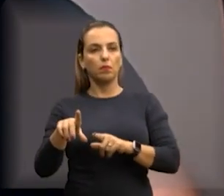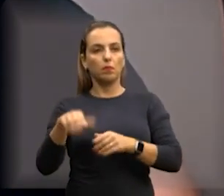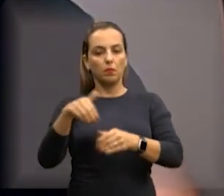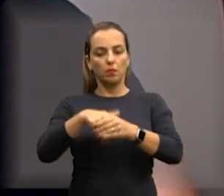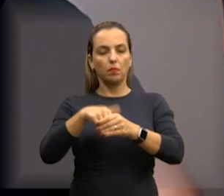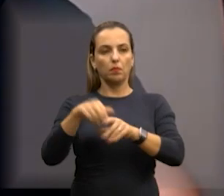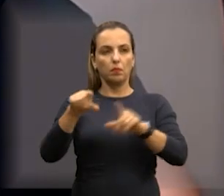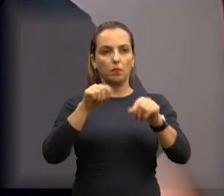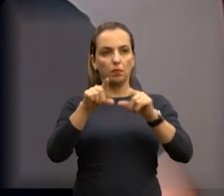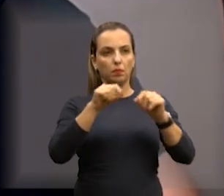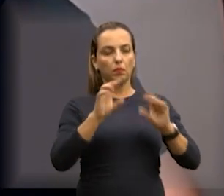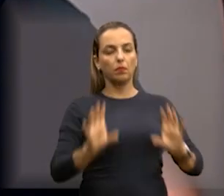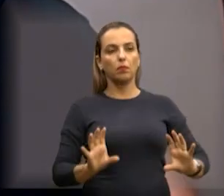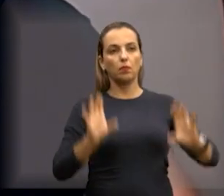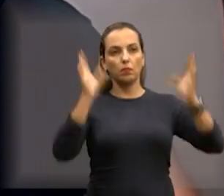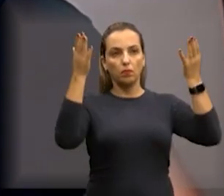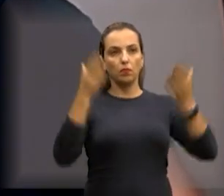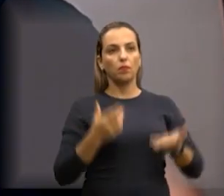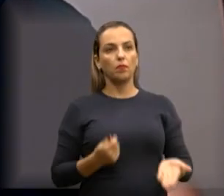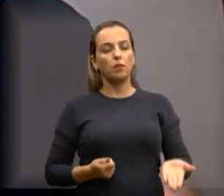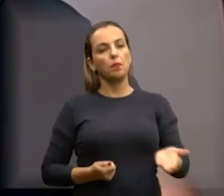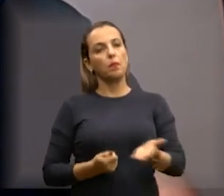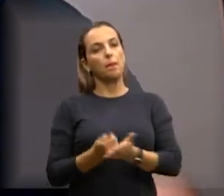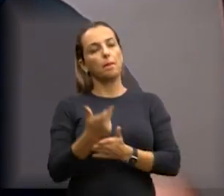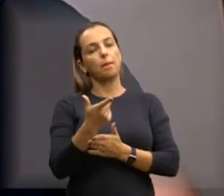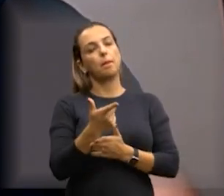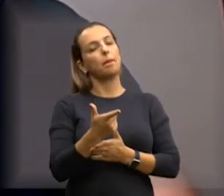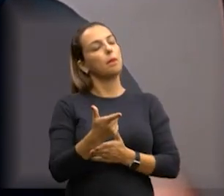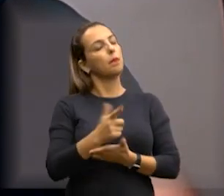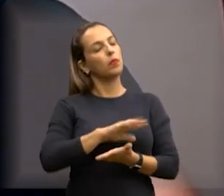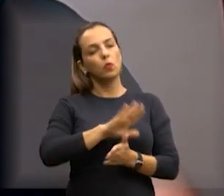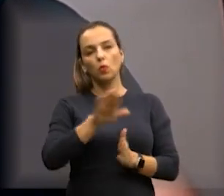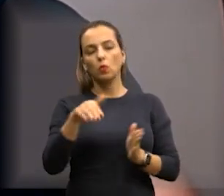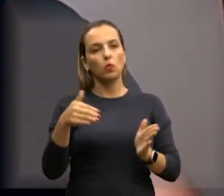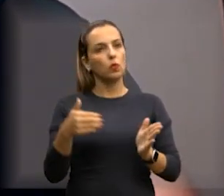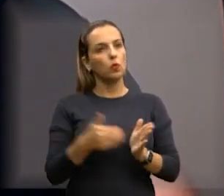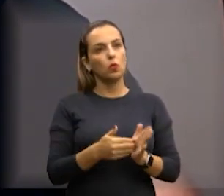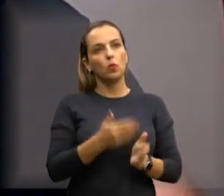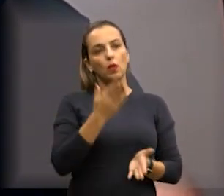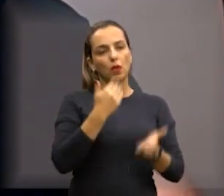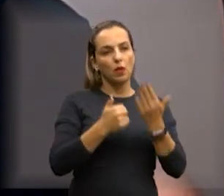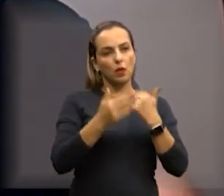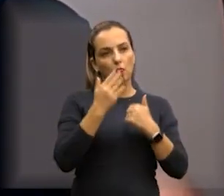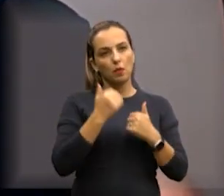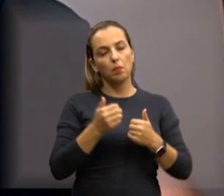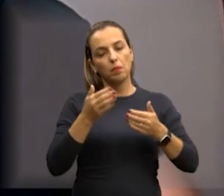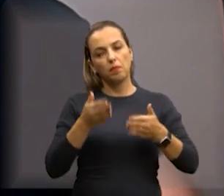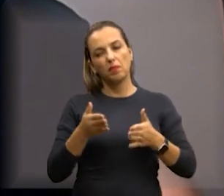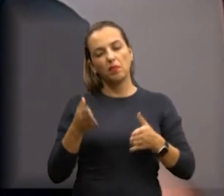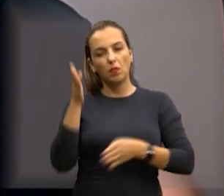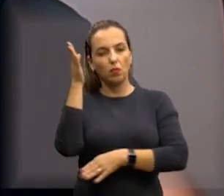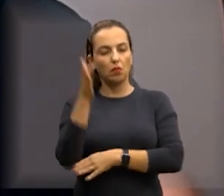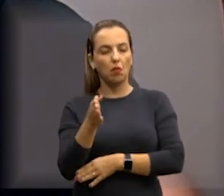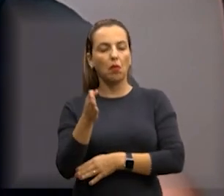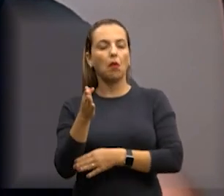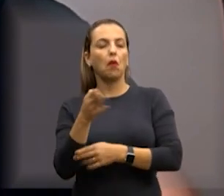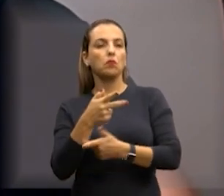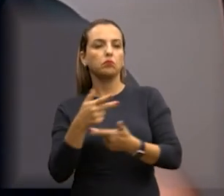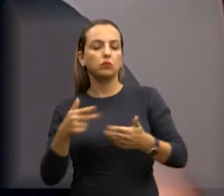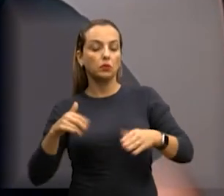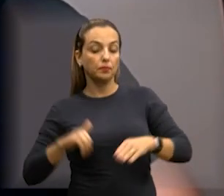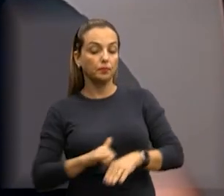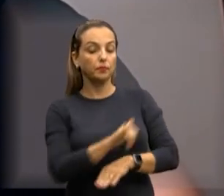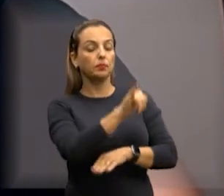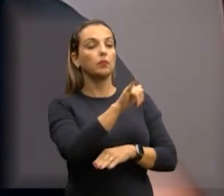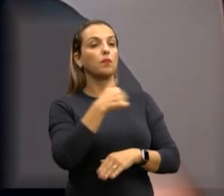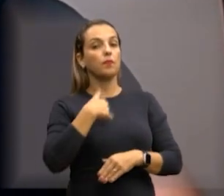A organização do evento, que custeou a passagem, que custeou hospedagem, alimentação, é importante colocar isso. E quando eu